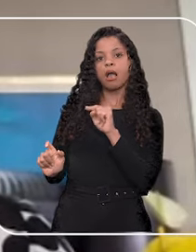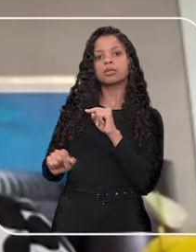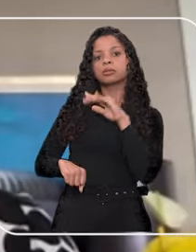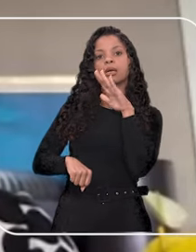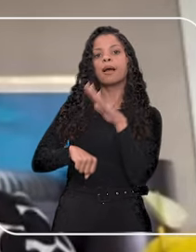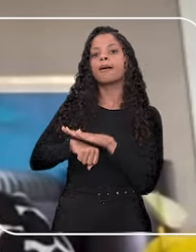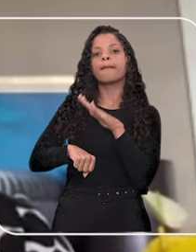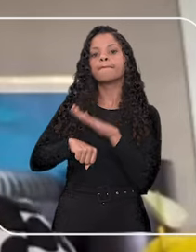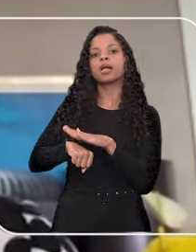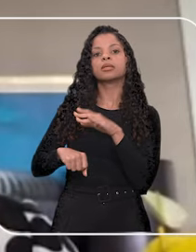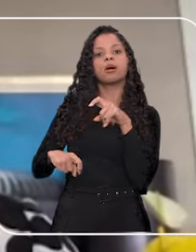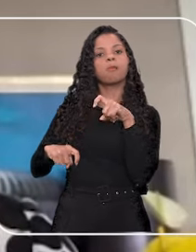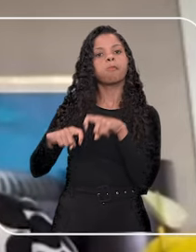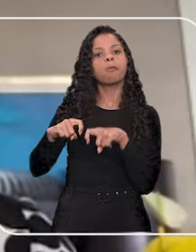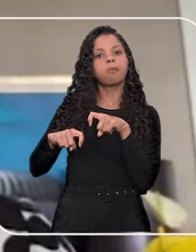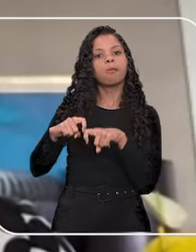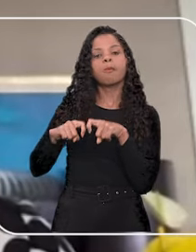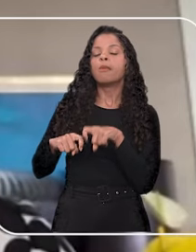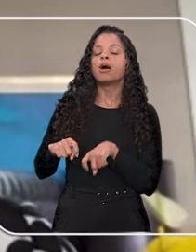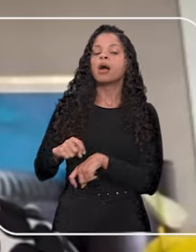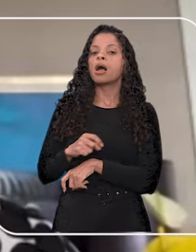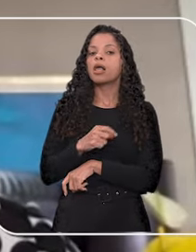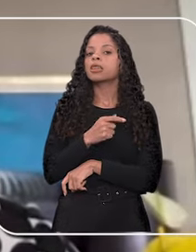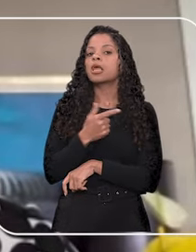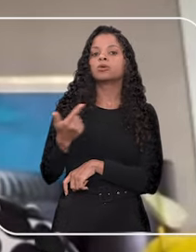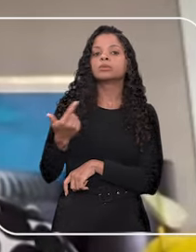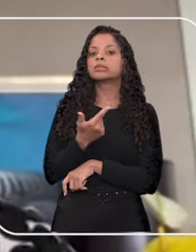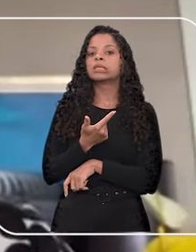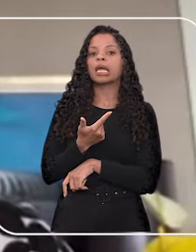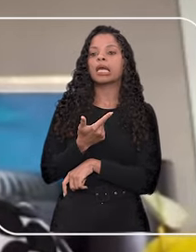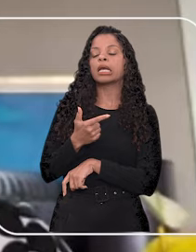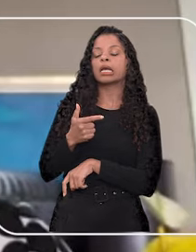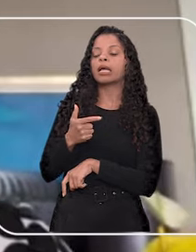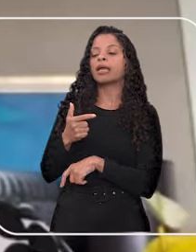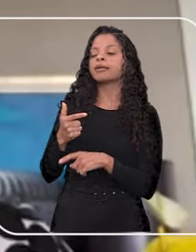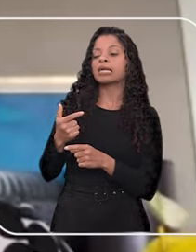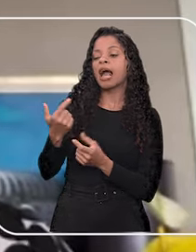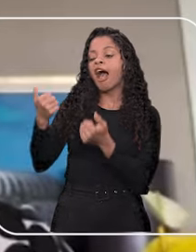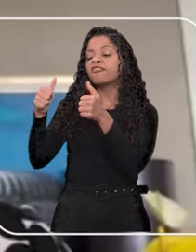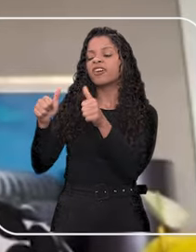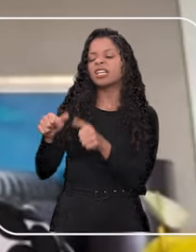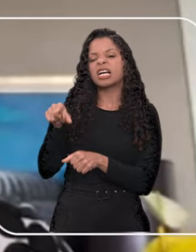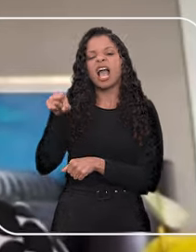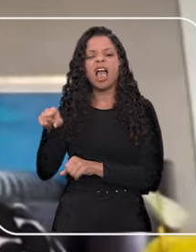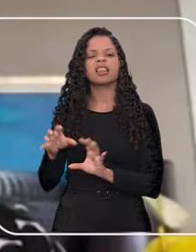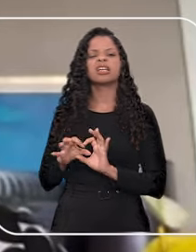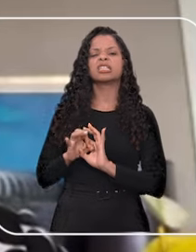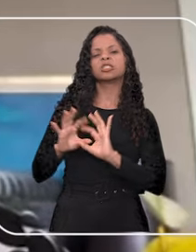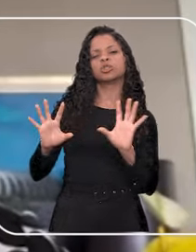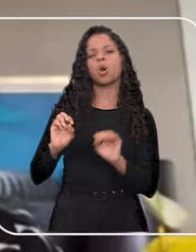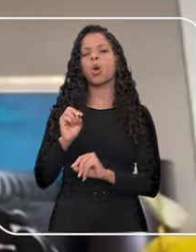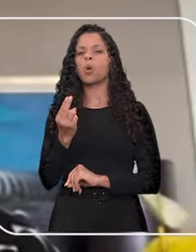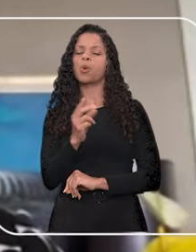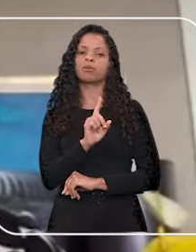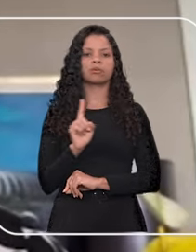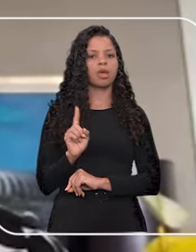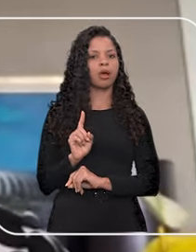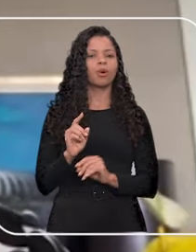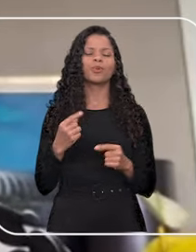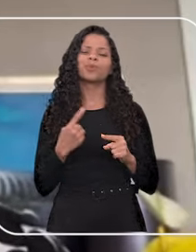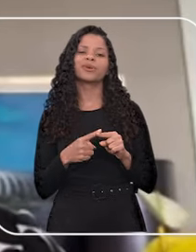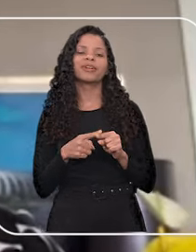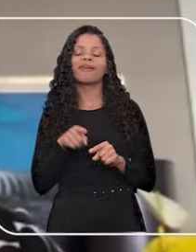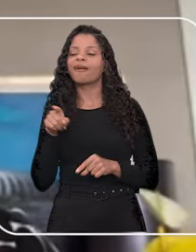prática de ato sexual não se avalia de forma subjetiva o seu consentimento ou não porque se